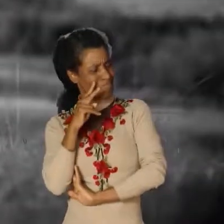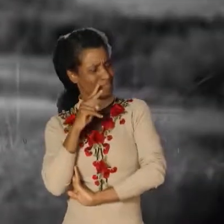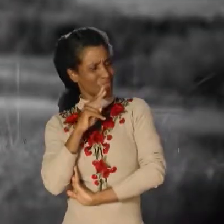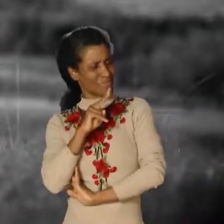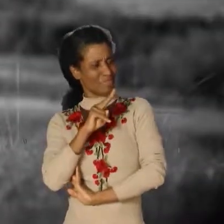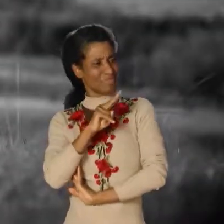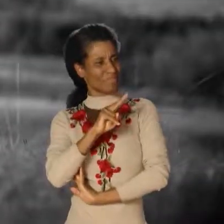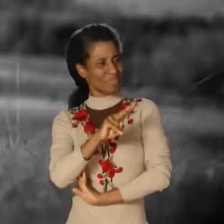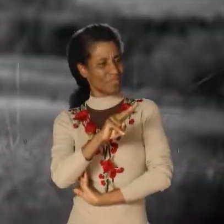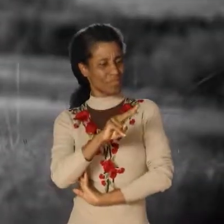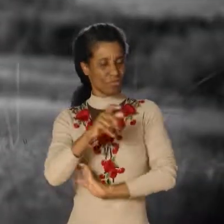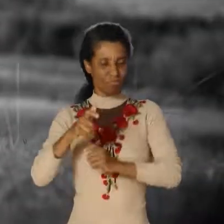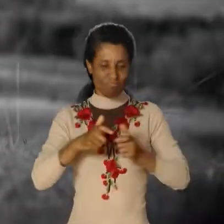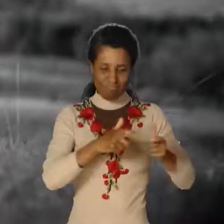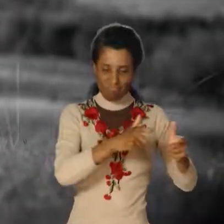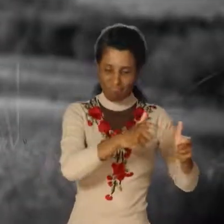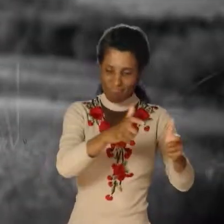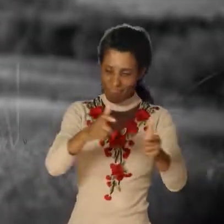Venho